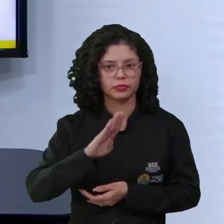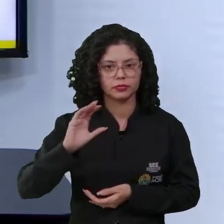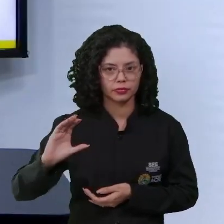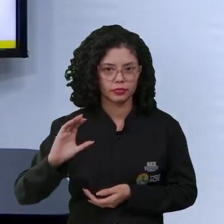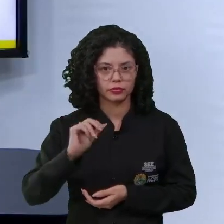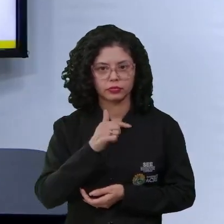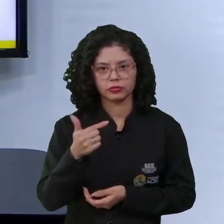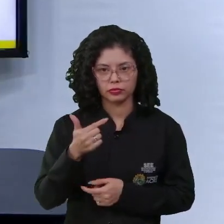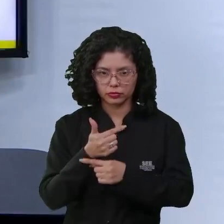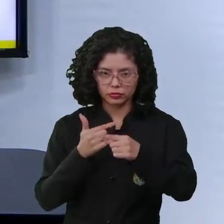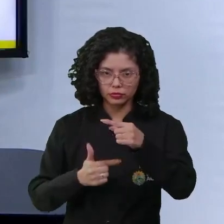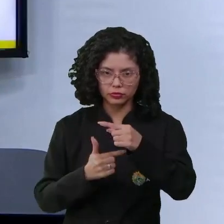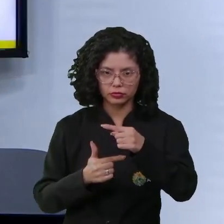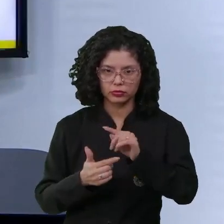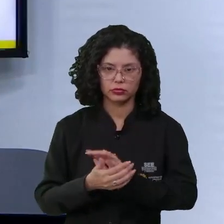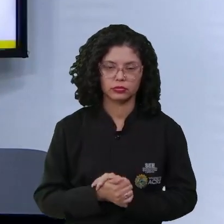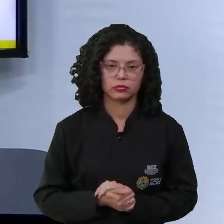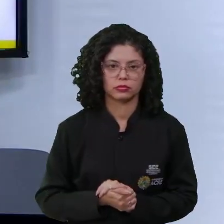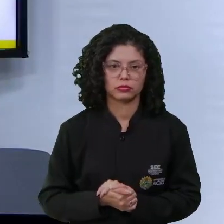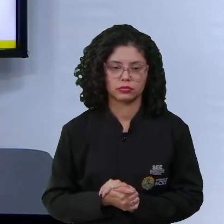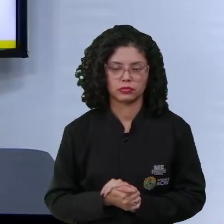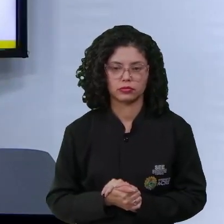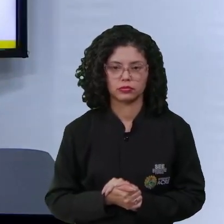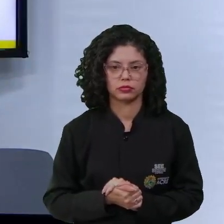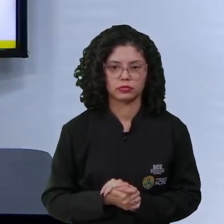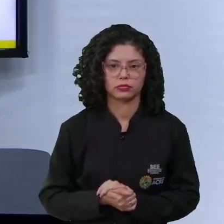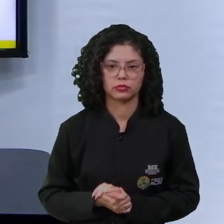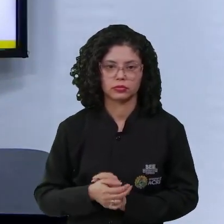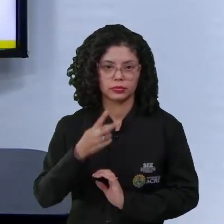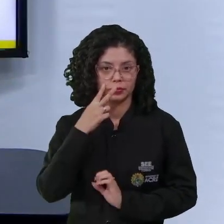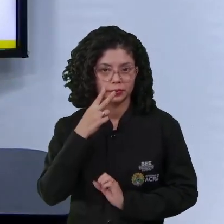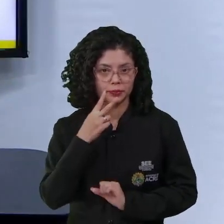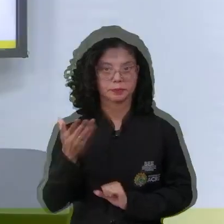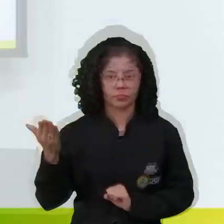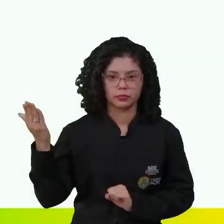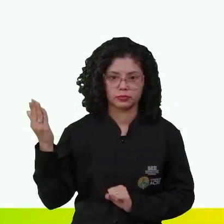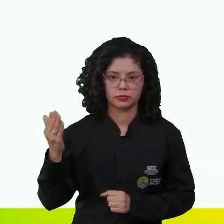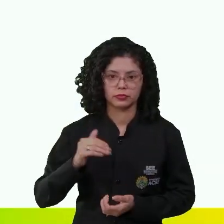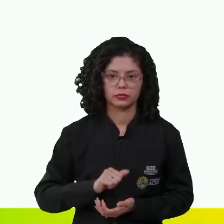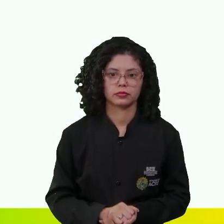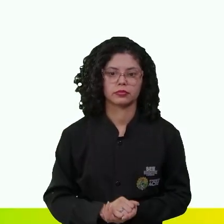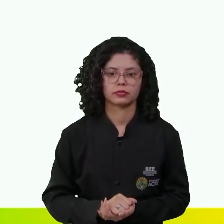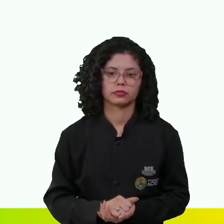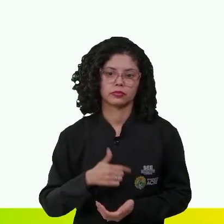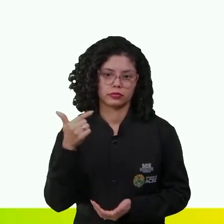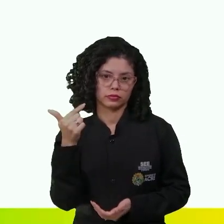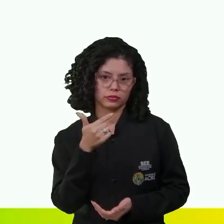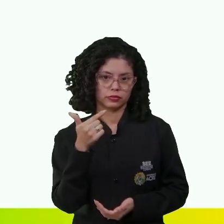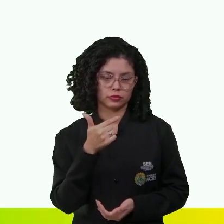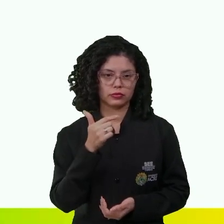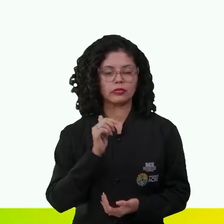sobre 2, certo? Segundo caso, vamos olhar aqui. No segundo caso,